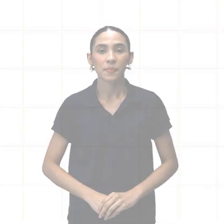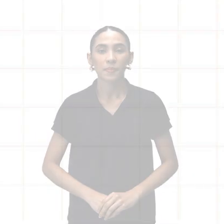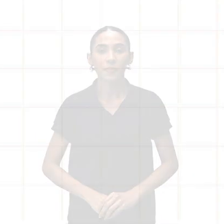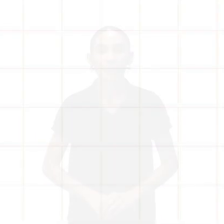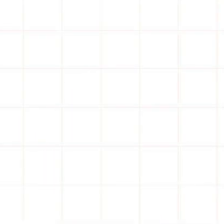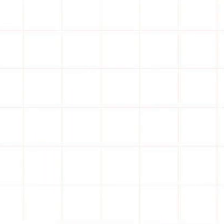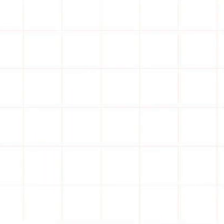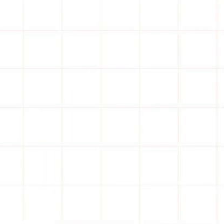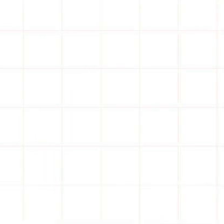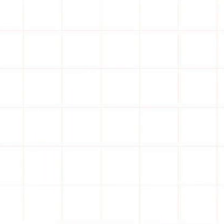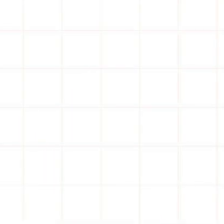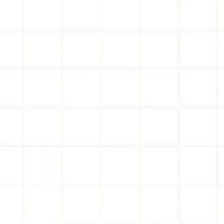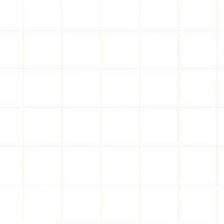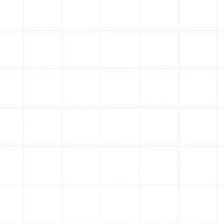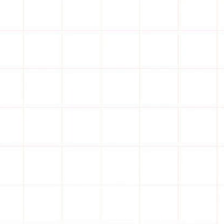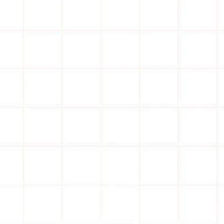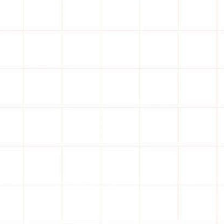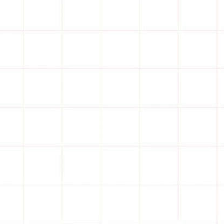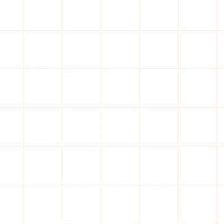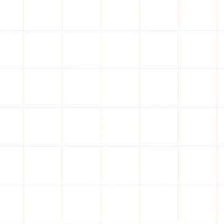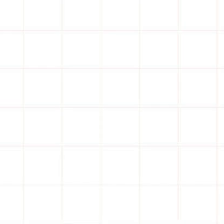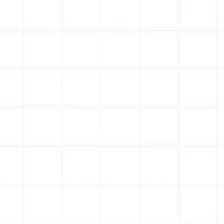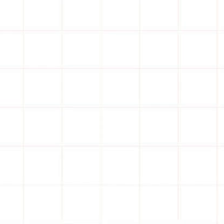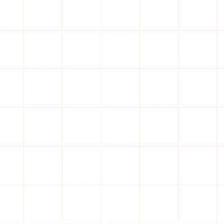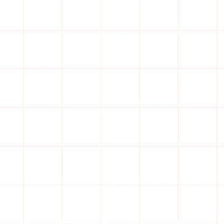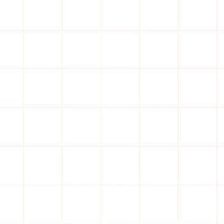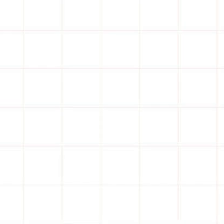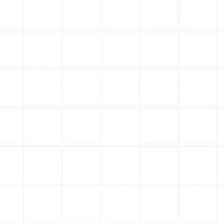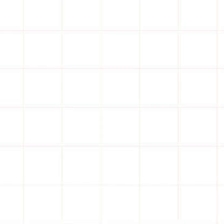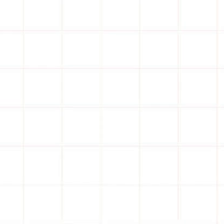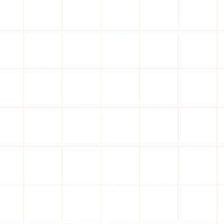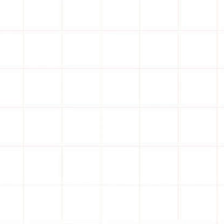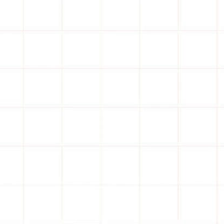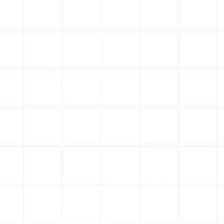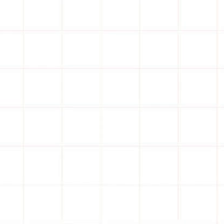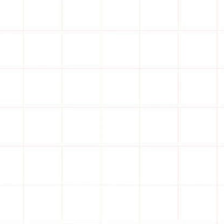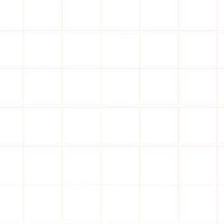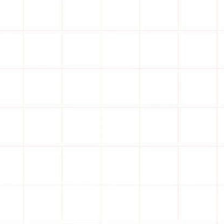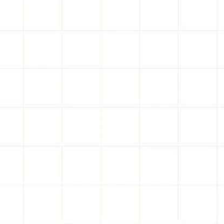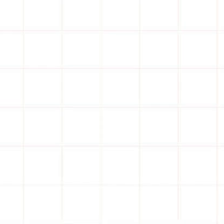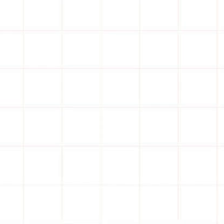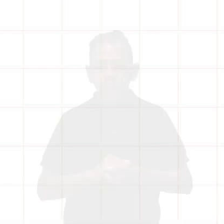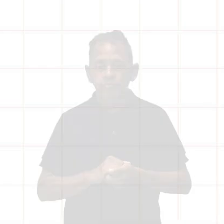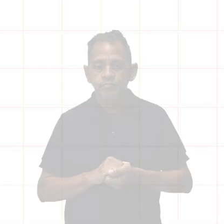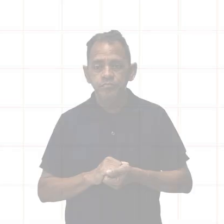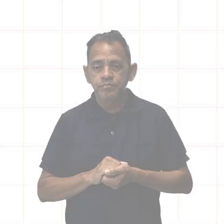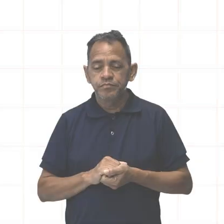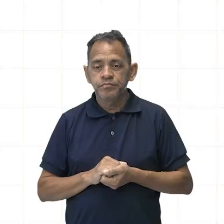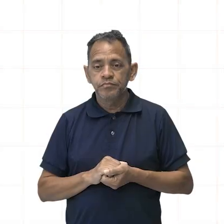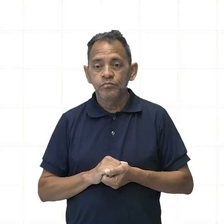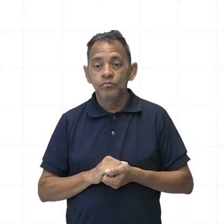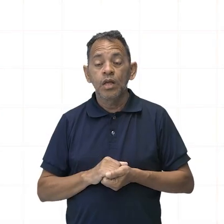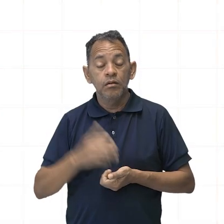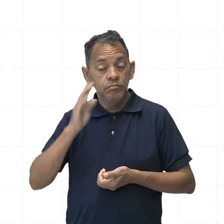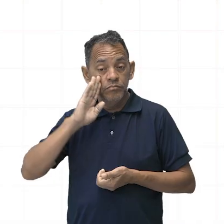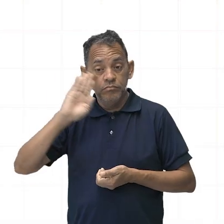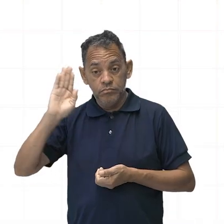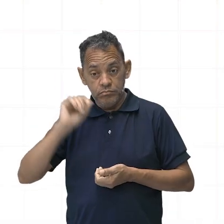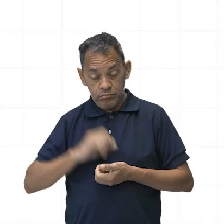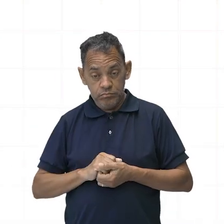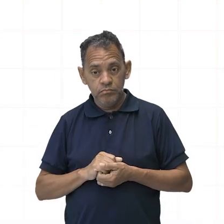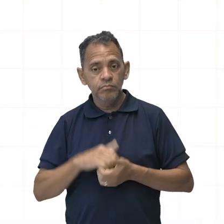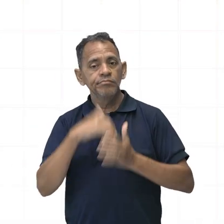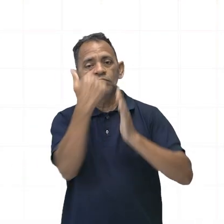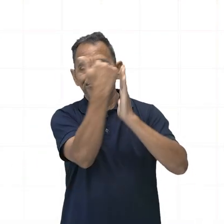principais classes sociais no capitalismo, gente, a gente vai estudar aqui os capitalistas,